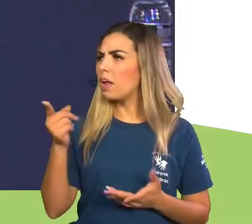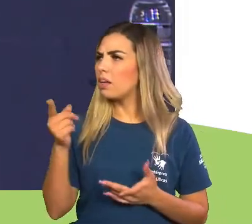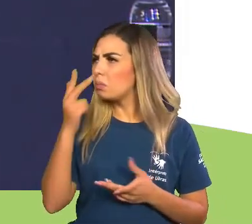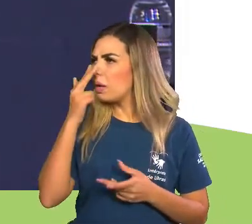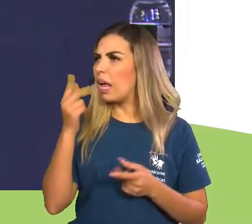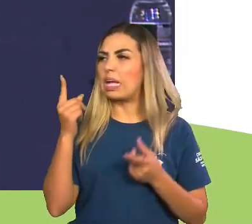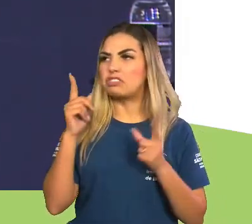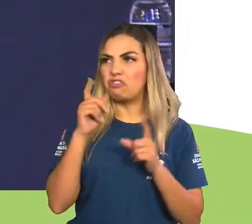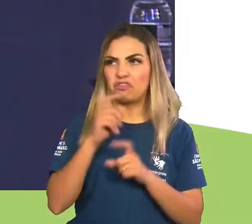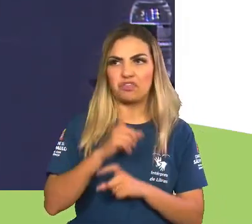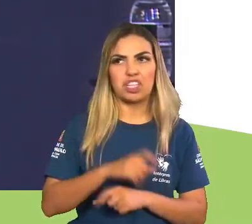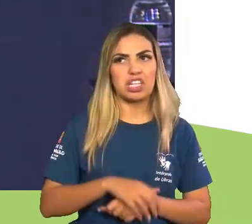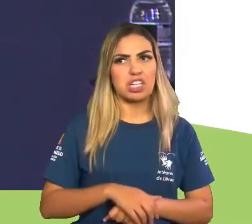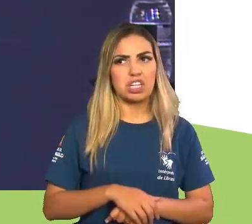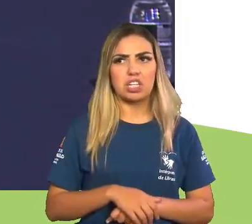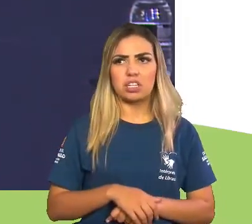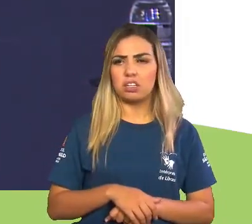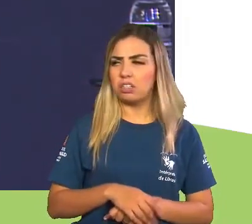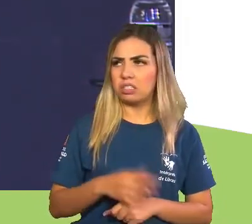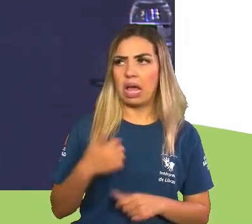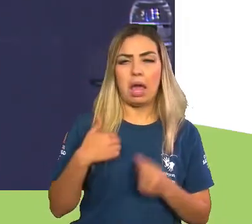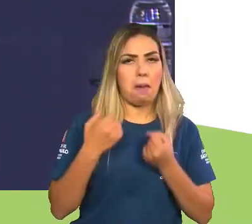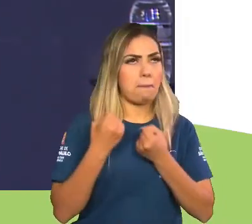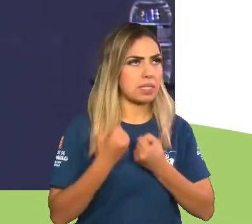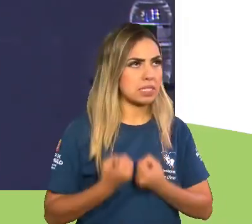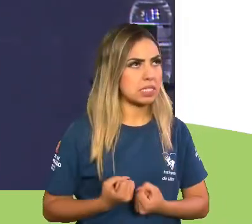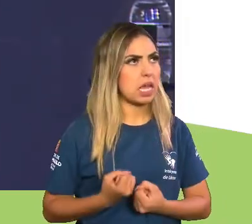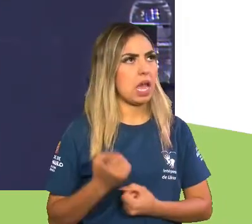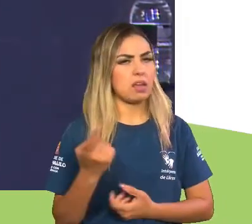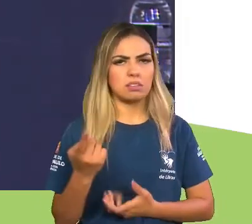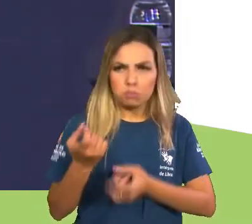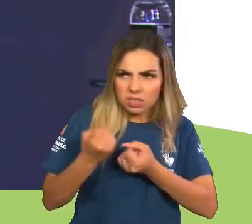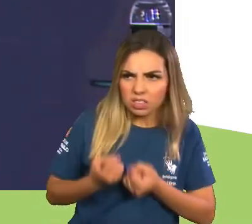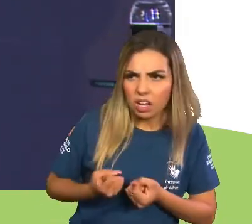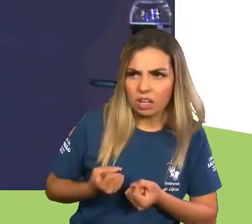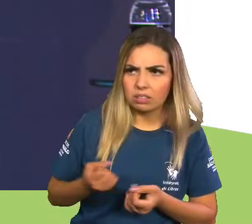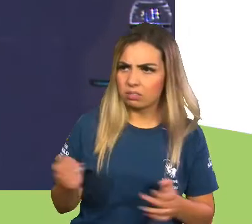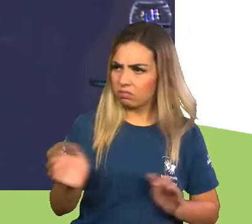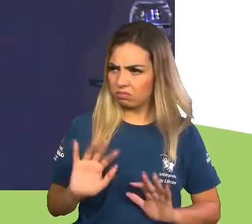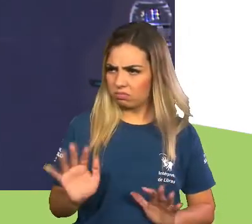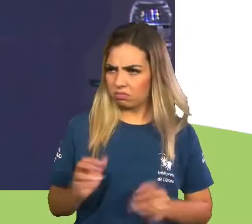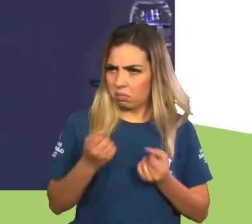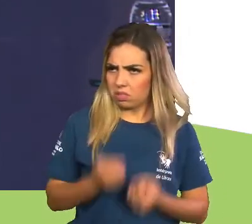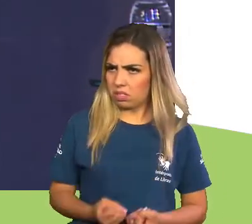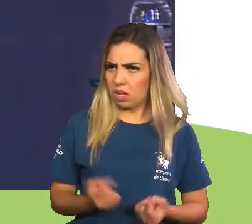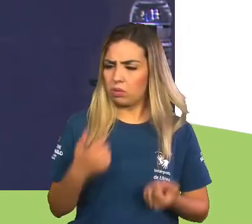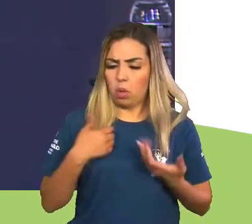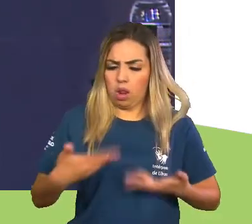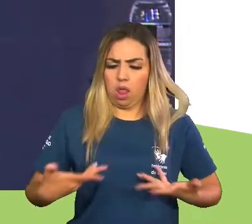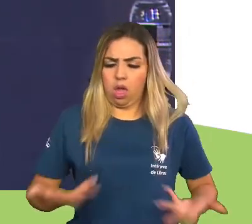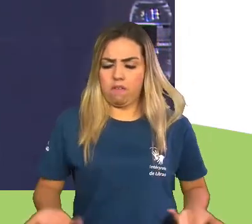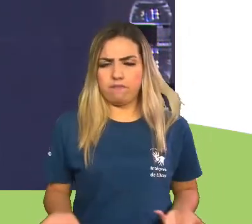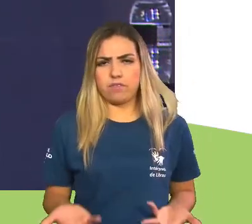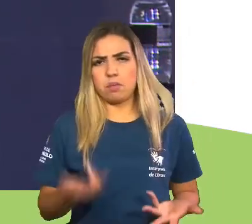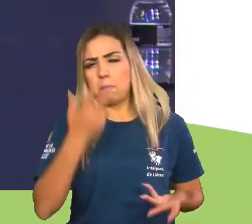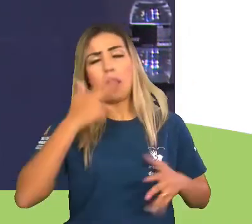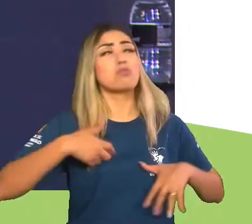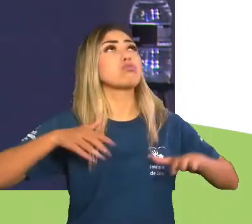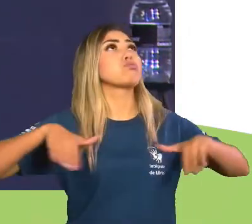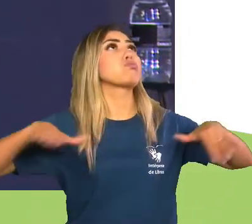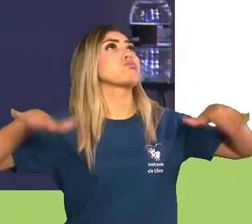peso, gente? Esse peso é seu, eu não tenho nada a ver com esse peso. Eu estou leve, estou quase voando. Né?